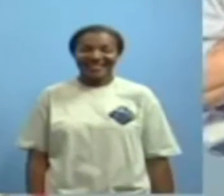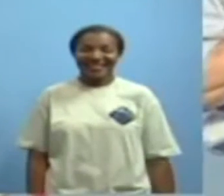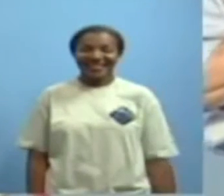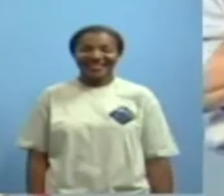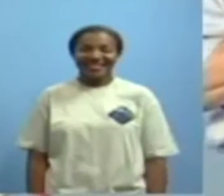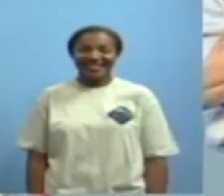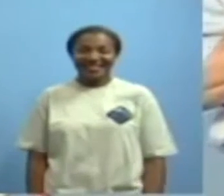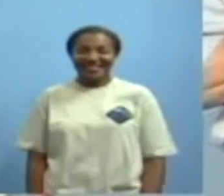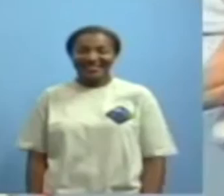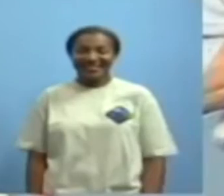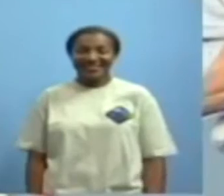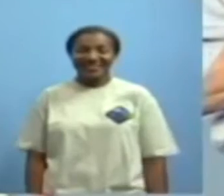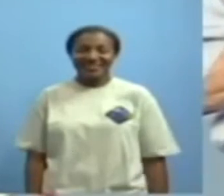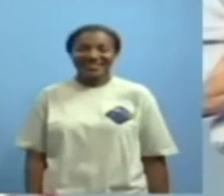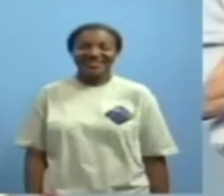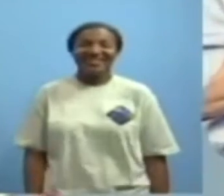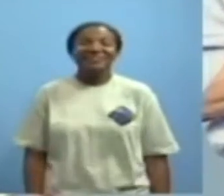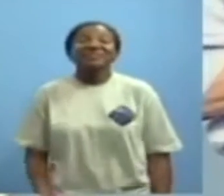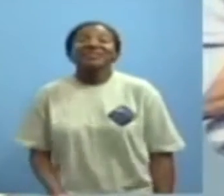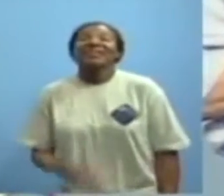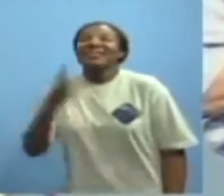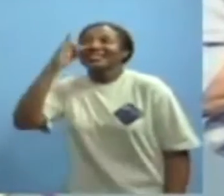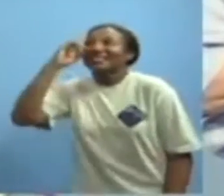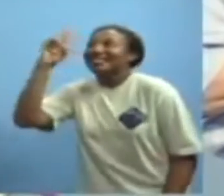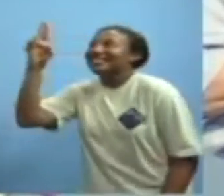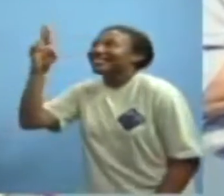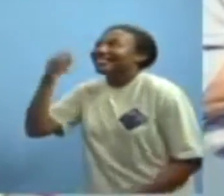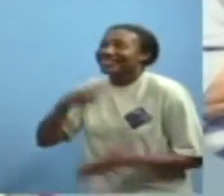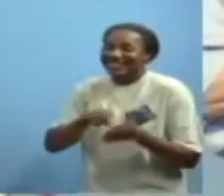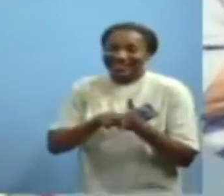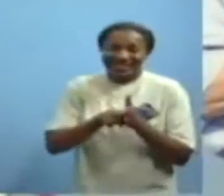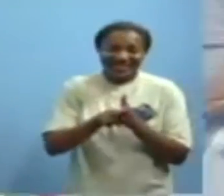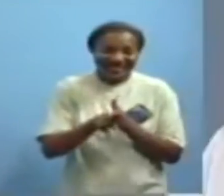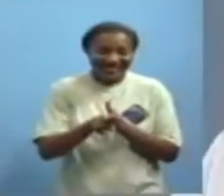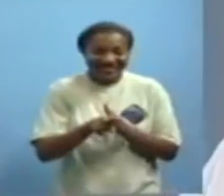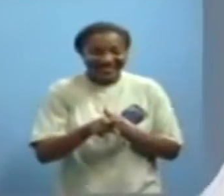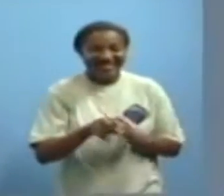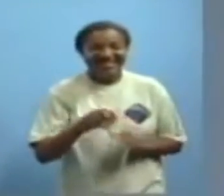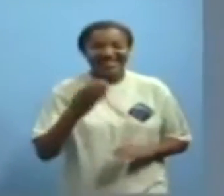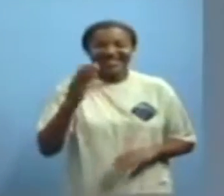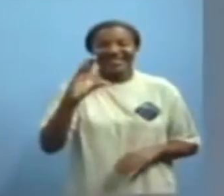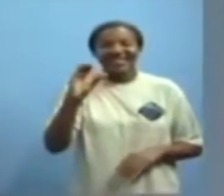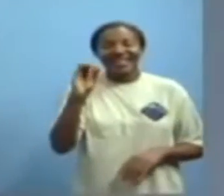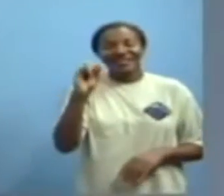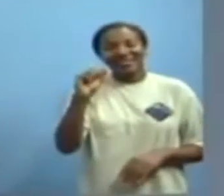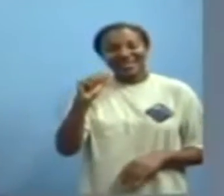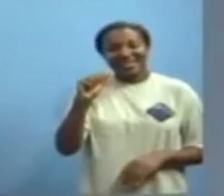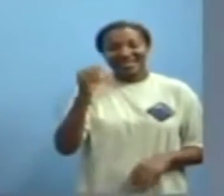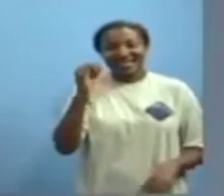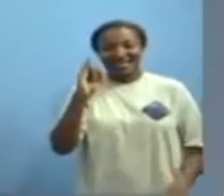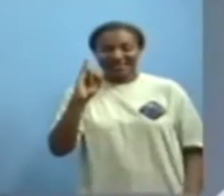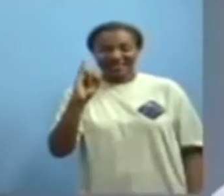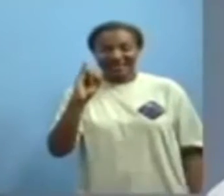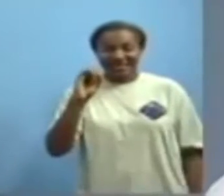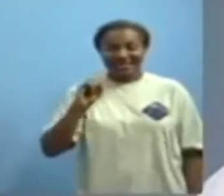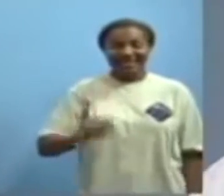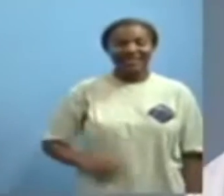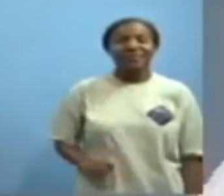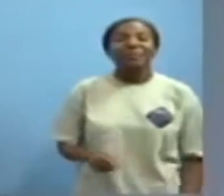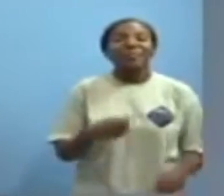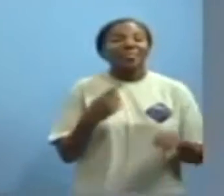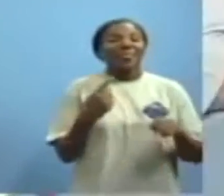Então, o Senhor perguntou a Caim: por que andas